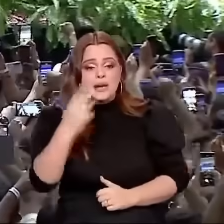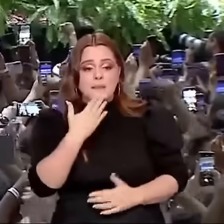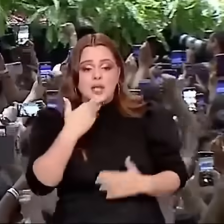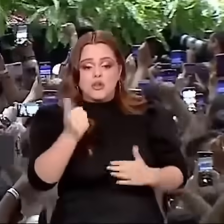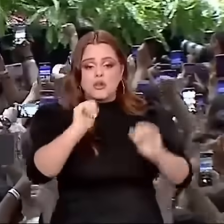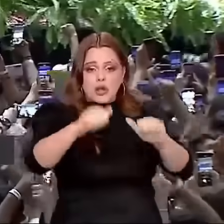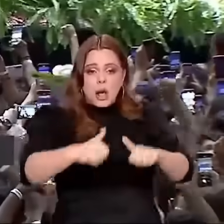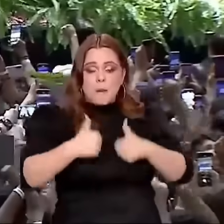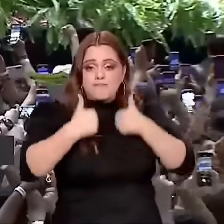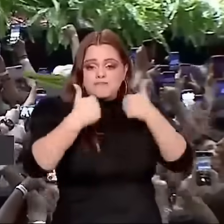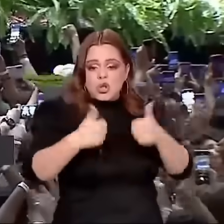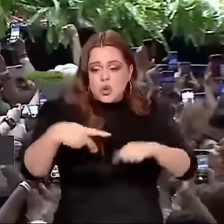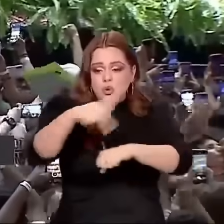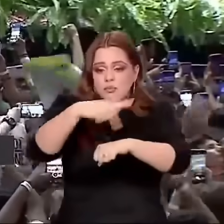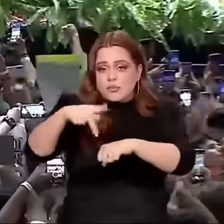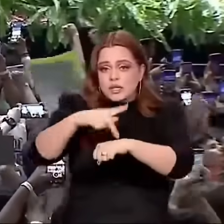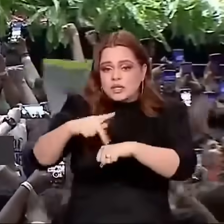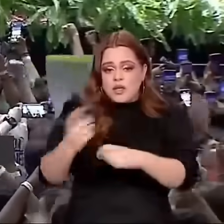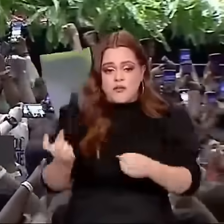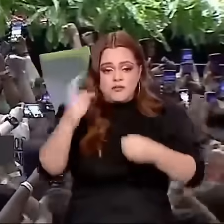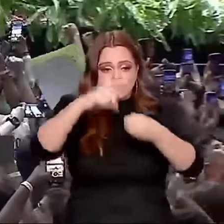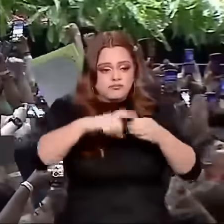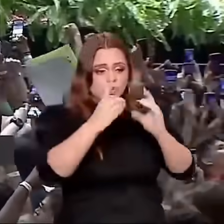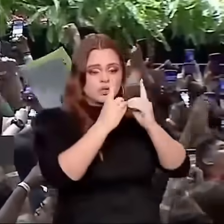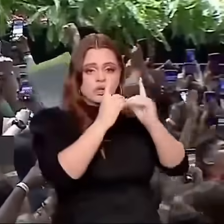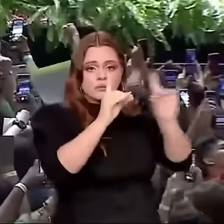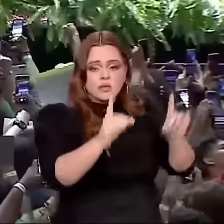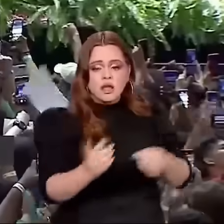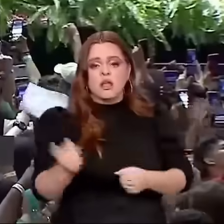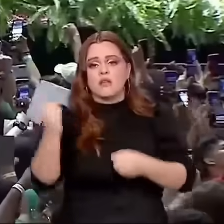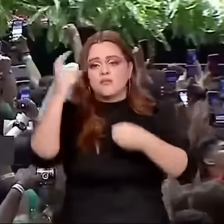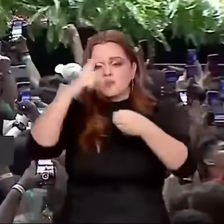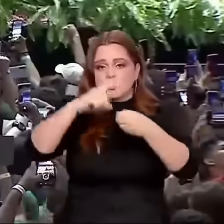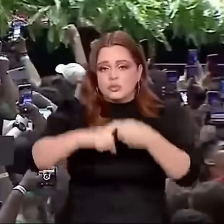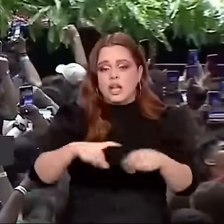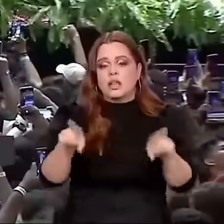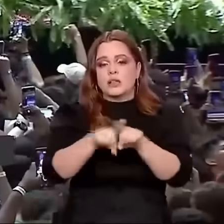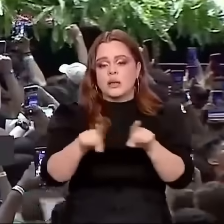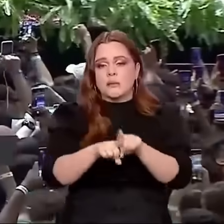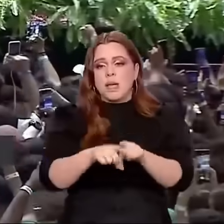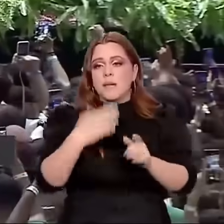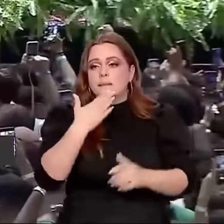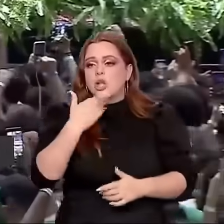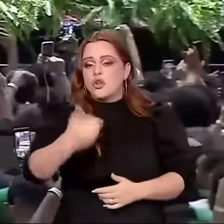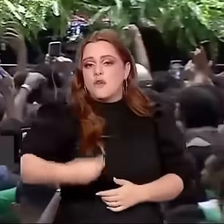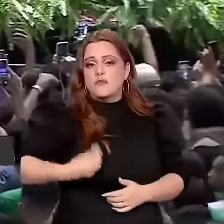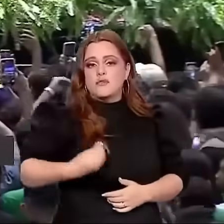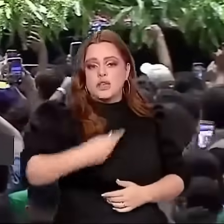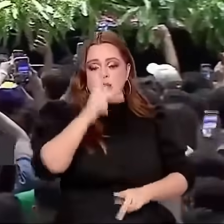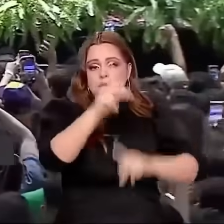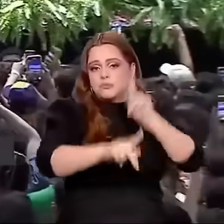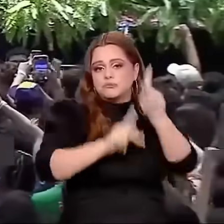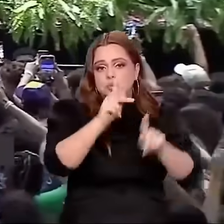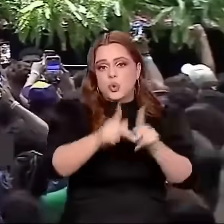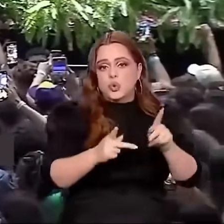país, recuperar a democracia e recuperar a qualidade de vida do nosso